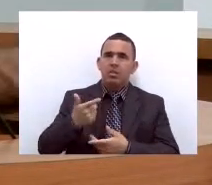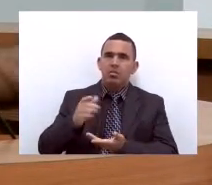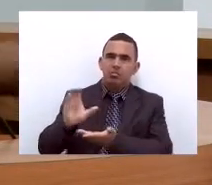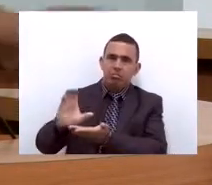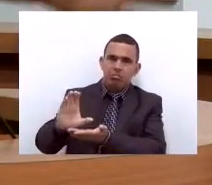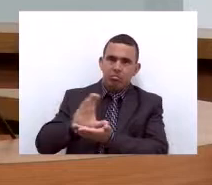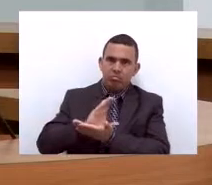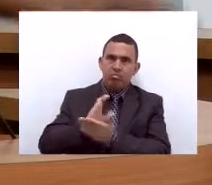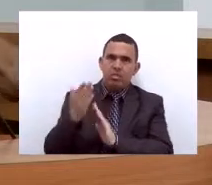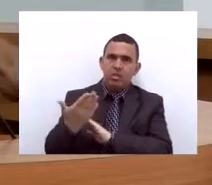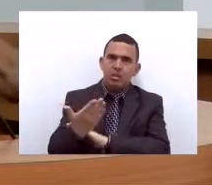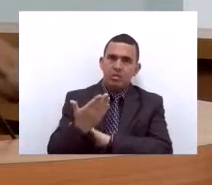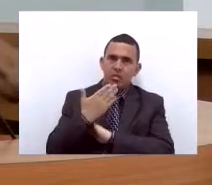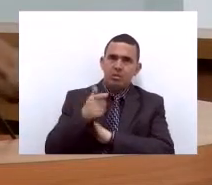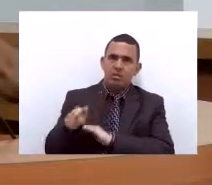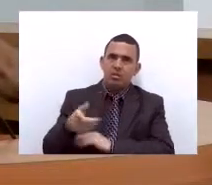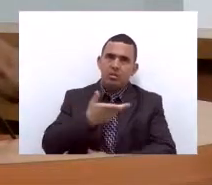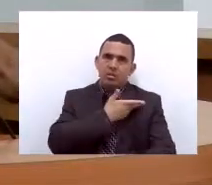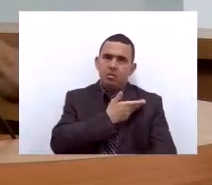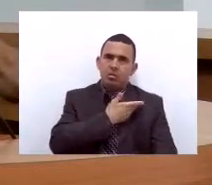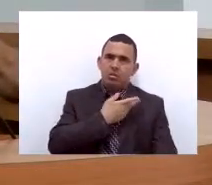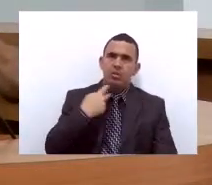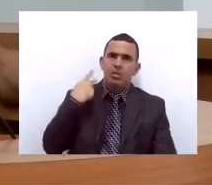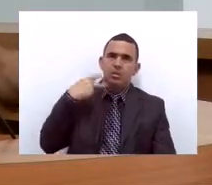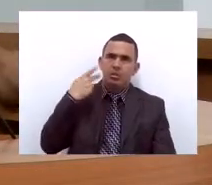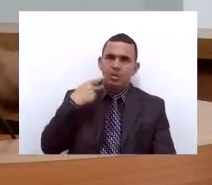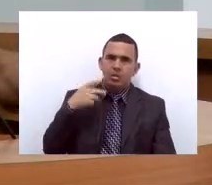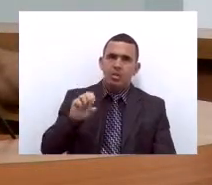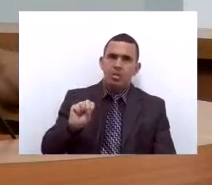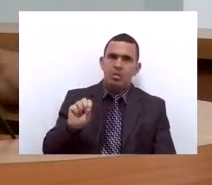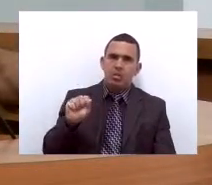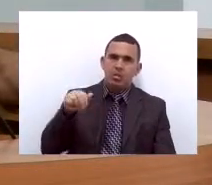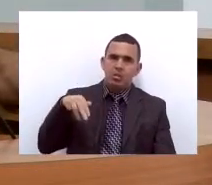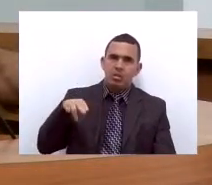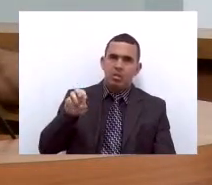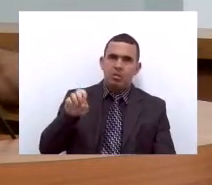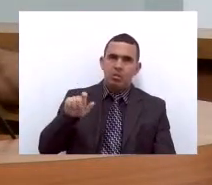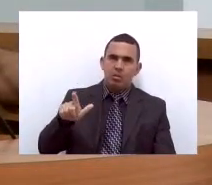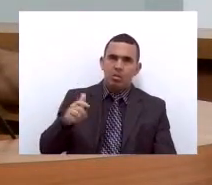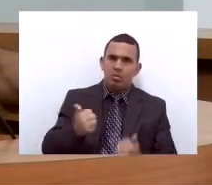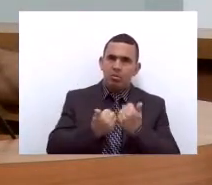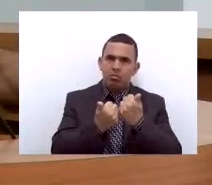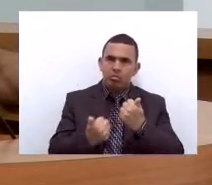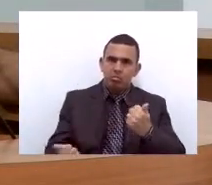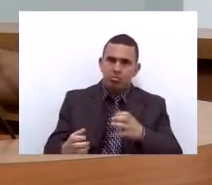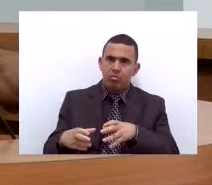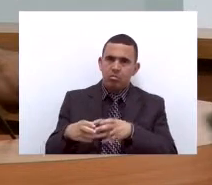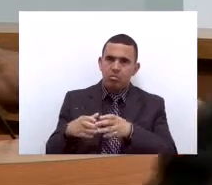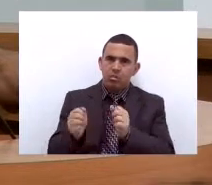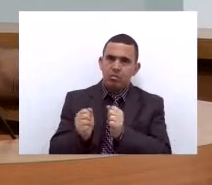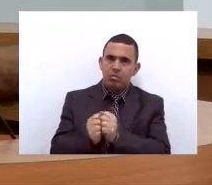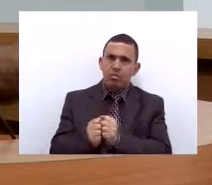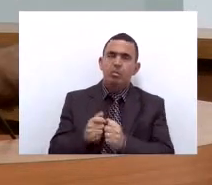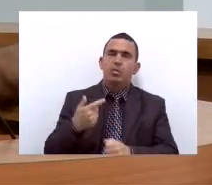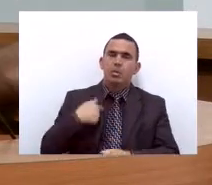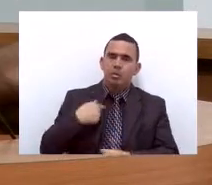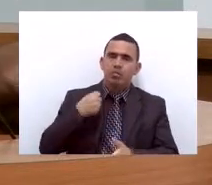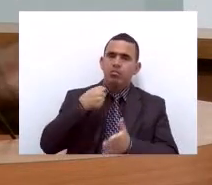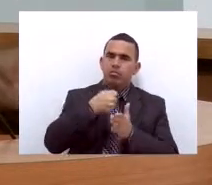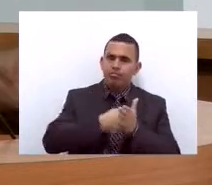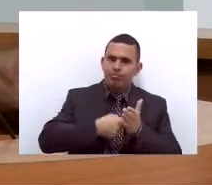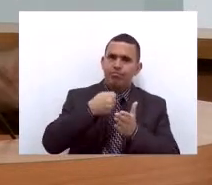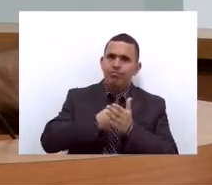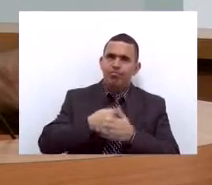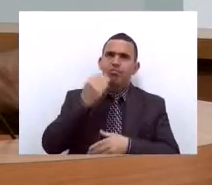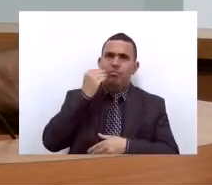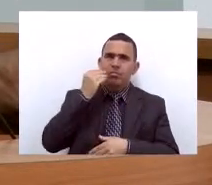desse grande amigo da gente aqui, o seu assessor, o Arinaldo Silva. E eu venho batalhando pelo esporte